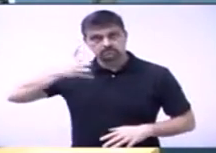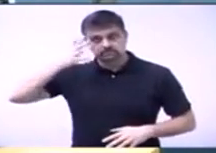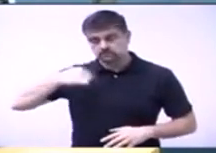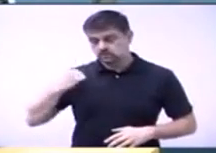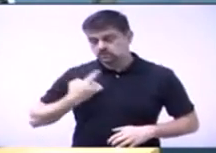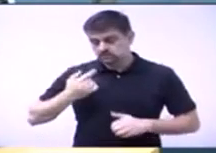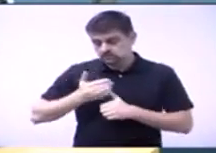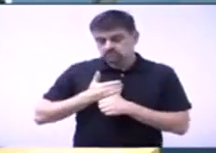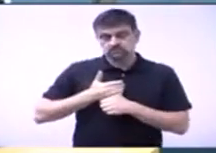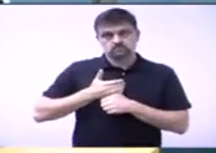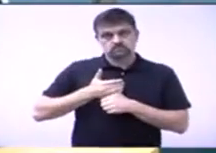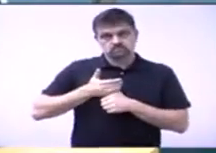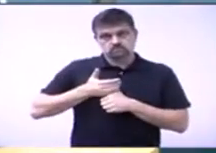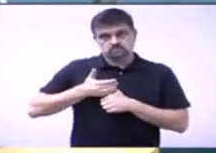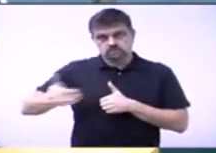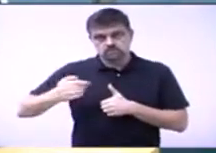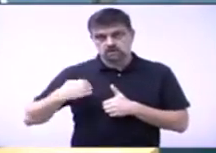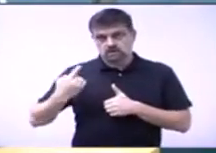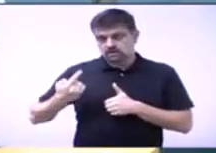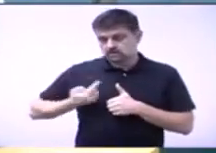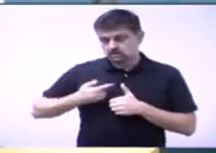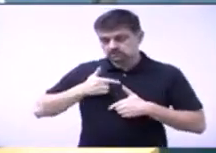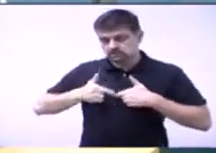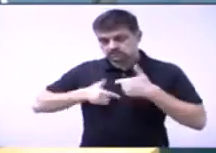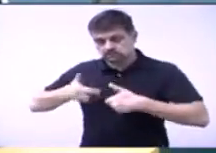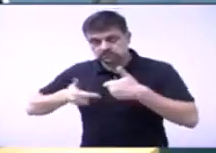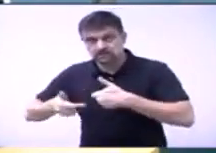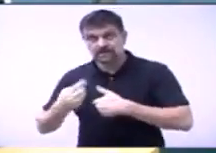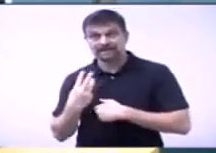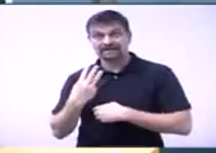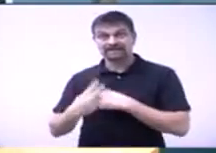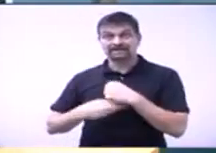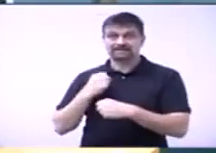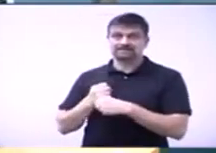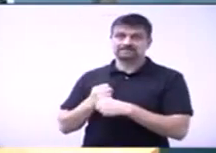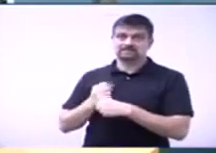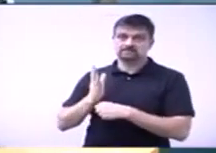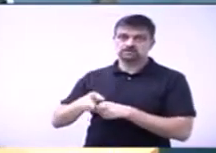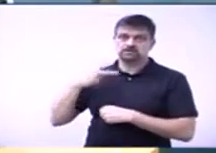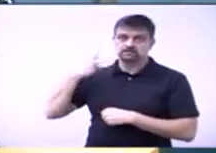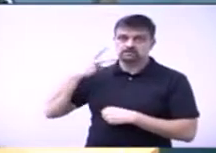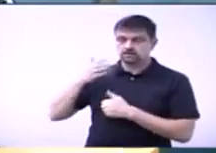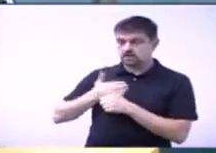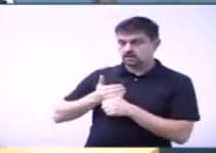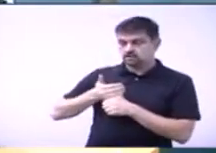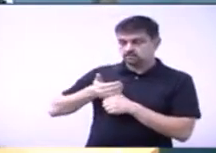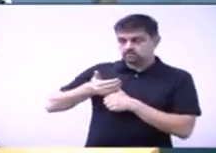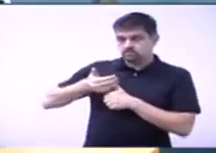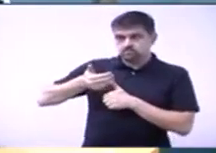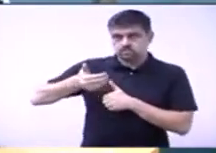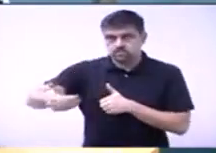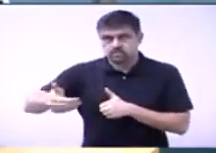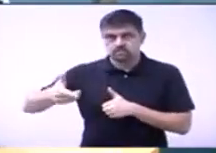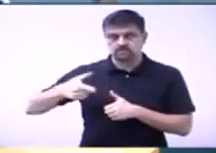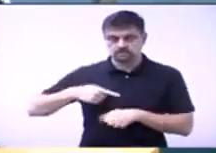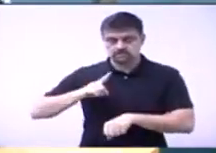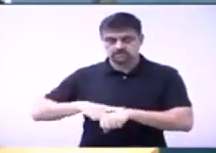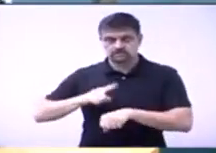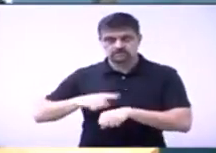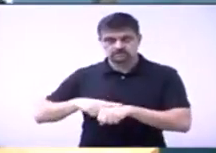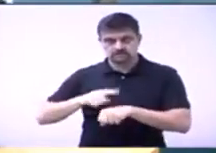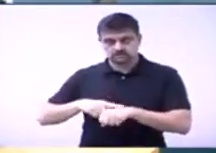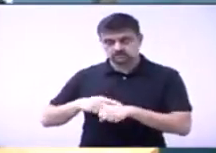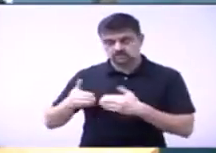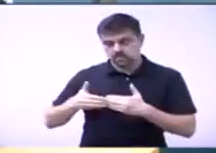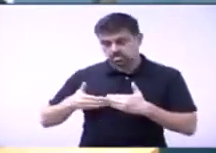mandato eletivo do qual nós iniciamos há mais de 3 anos. E, neste início e durante este mandato